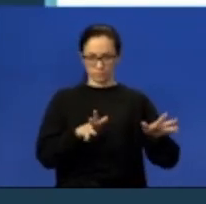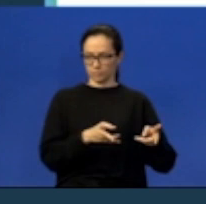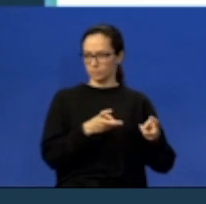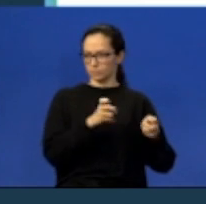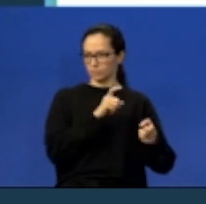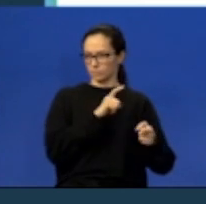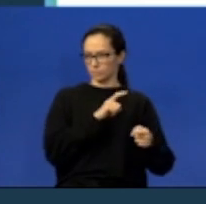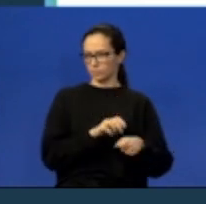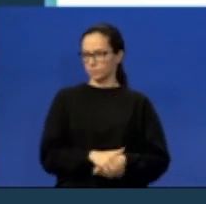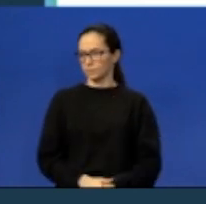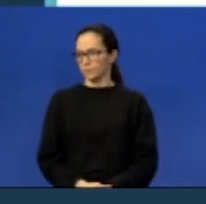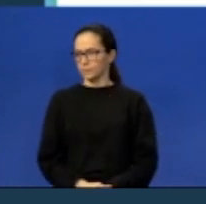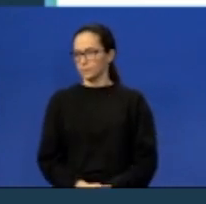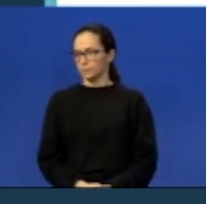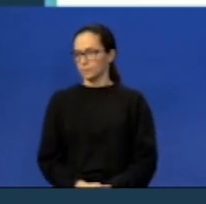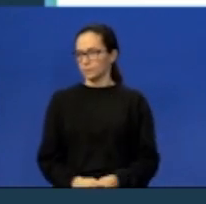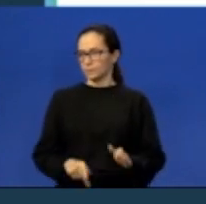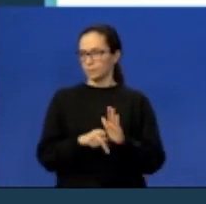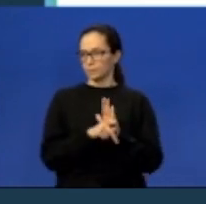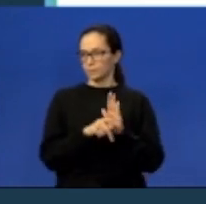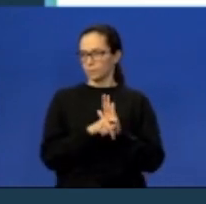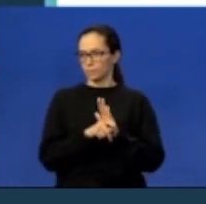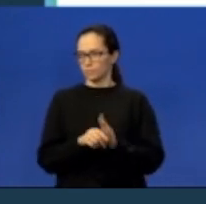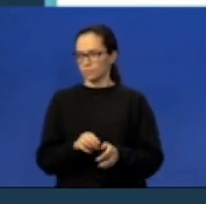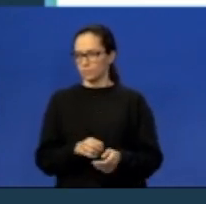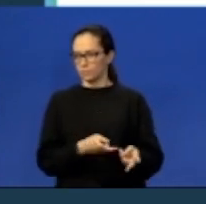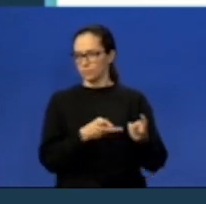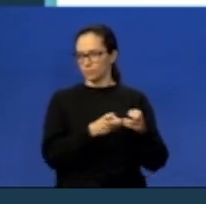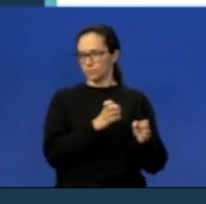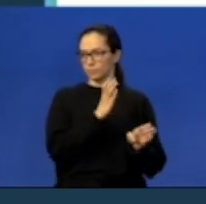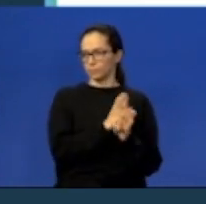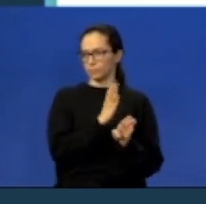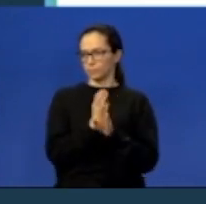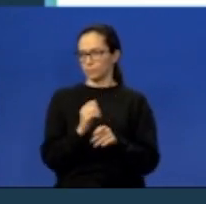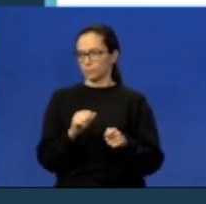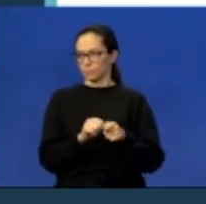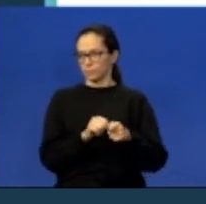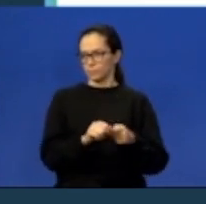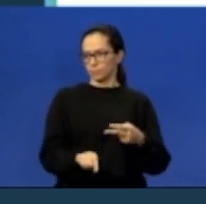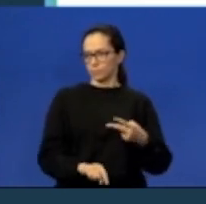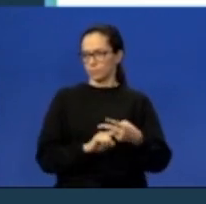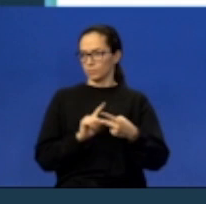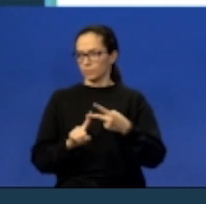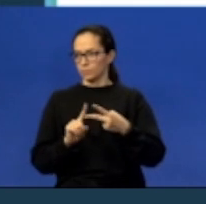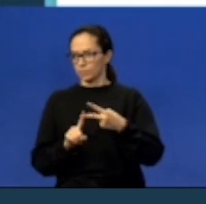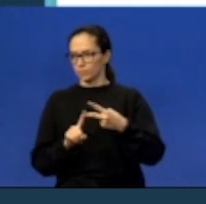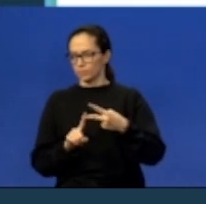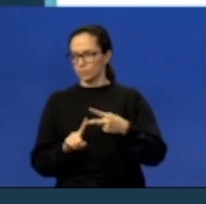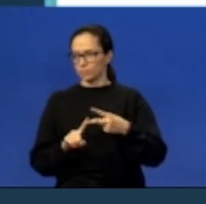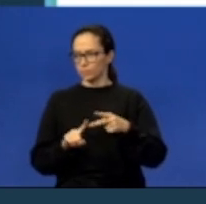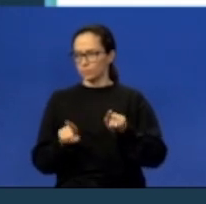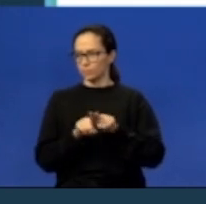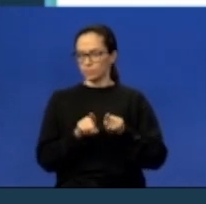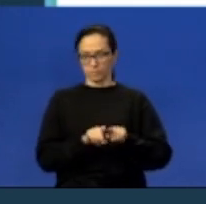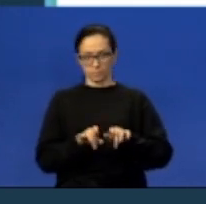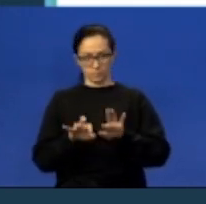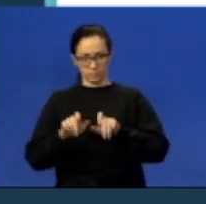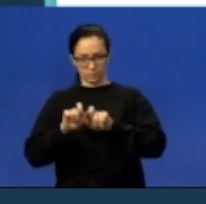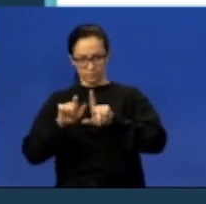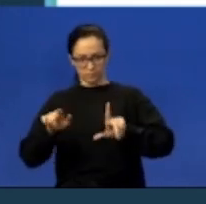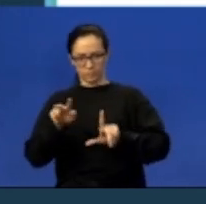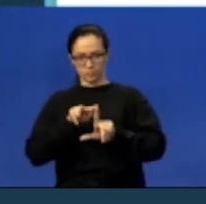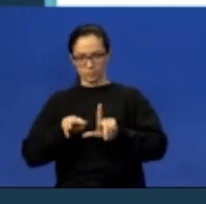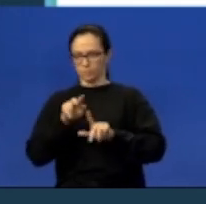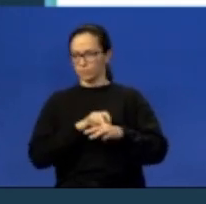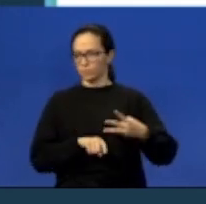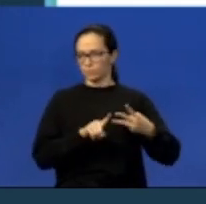gantry, que nada mais é do que a ampola mais os detectores, uma unidade de computação, então a gente precisa, né, de um computador, e a unidade